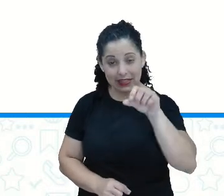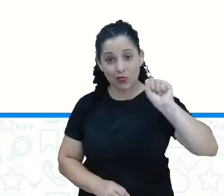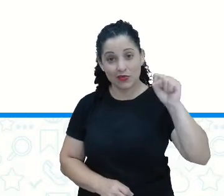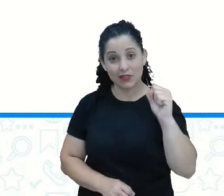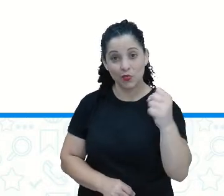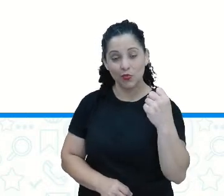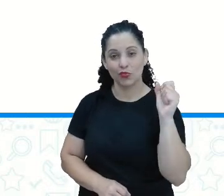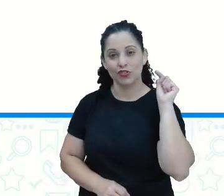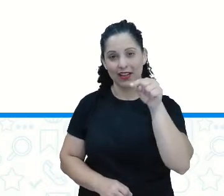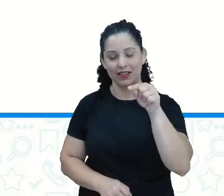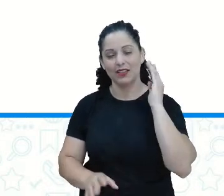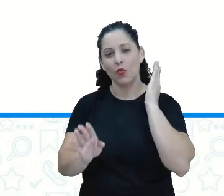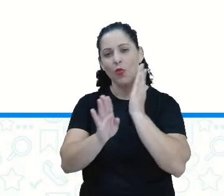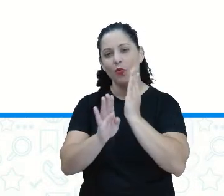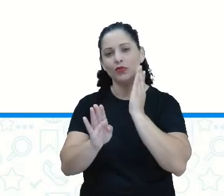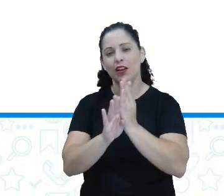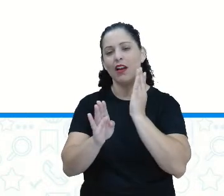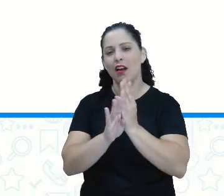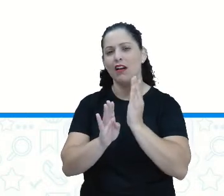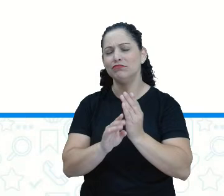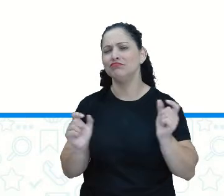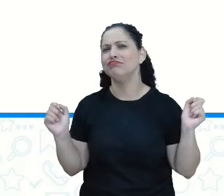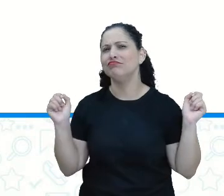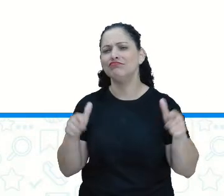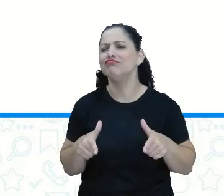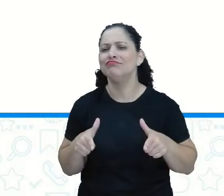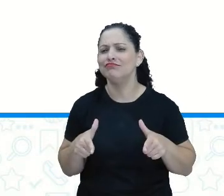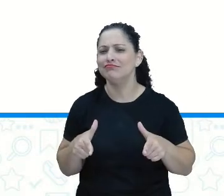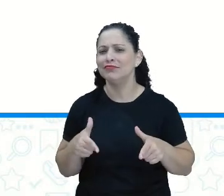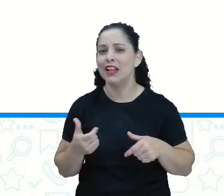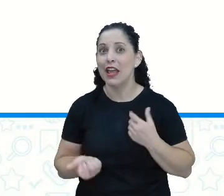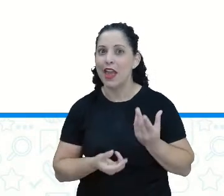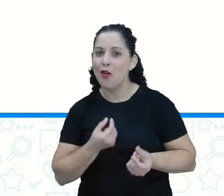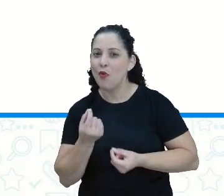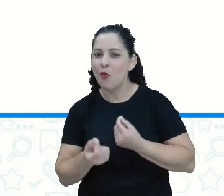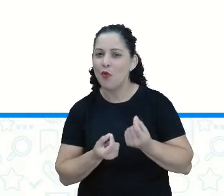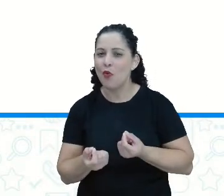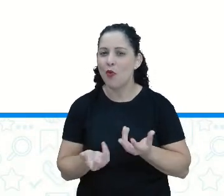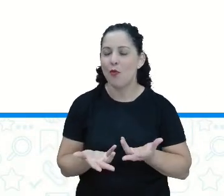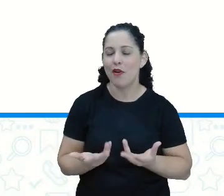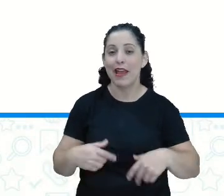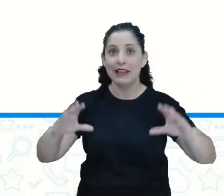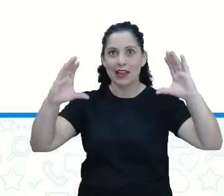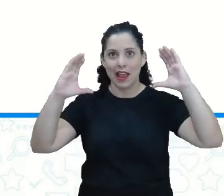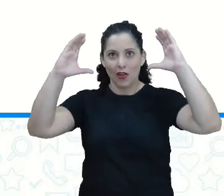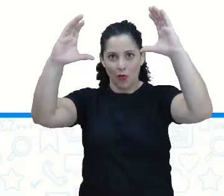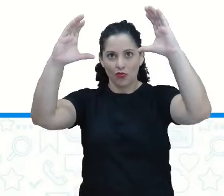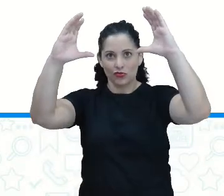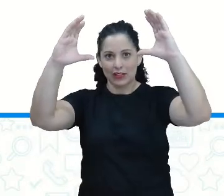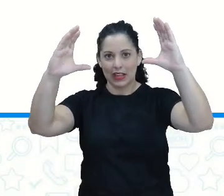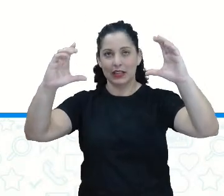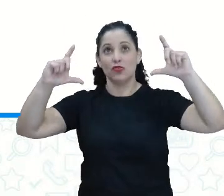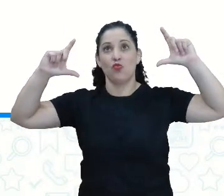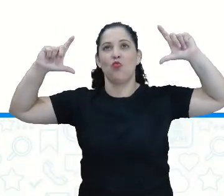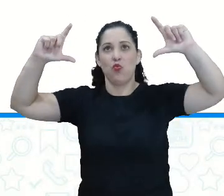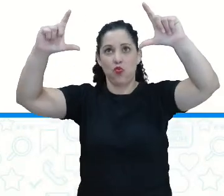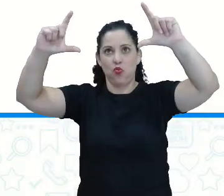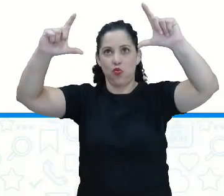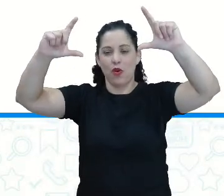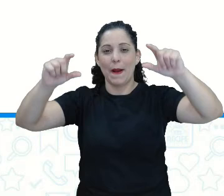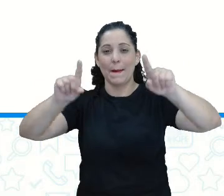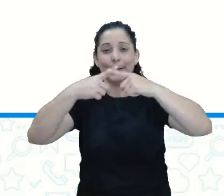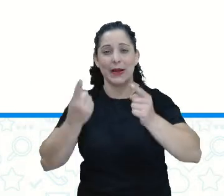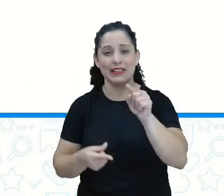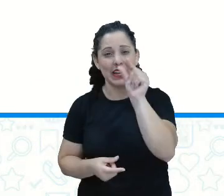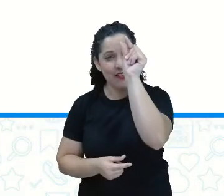Geralmente você encontra esse ponteiro dos segundos em relógio de parede. Se você prestar atenção, ele tá lá assim, é porque ele é tão